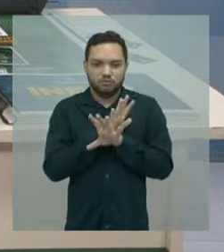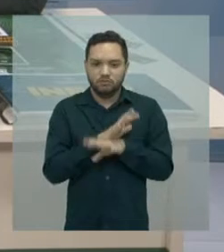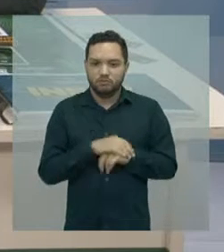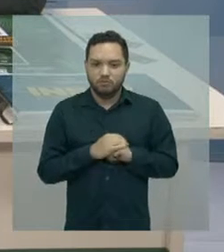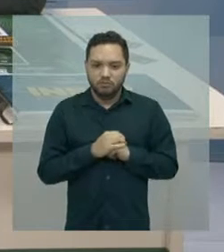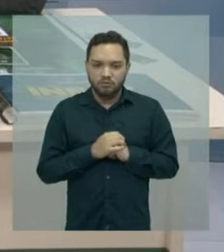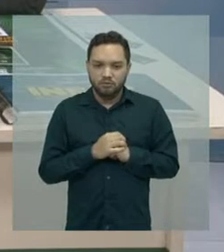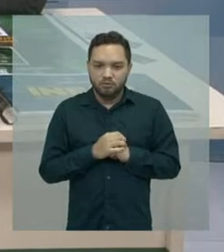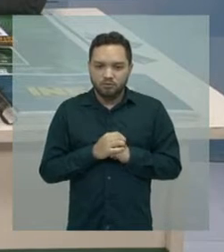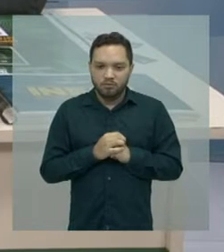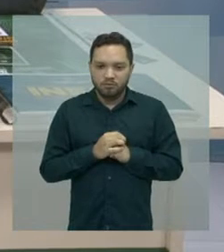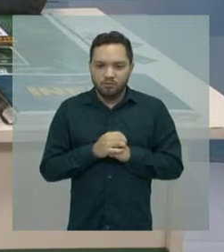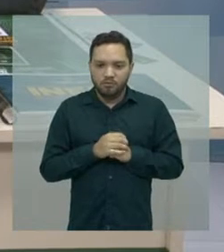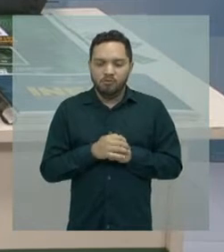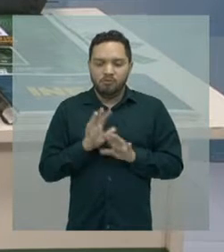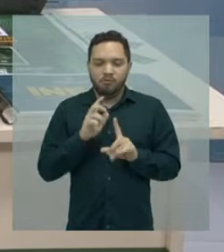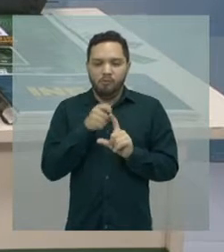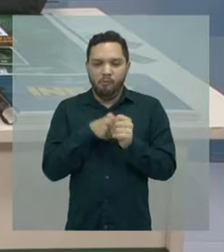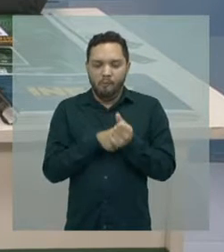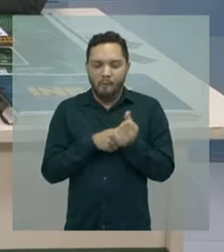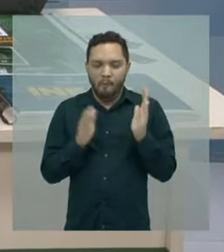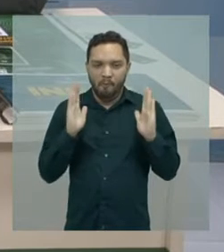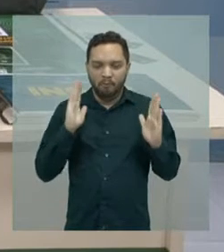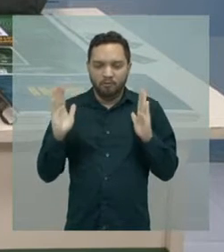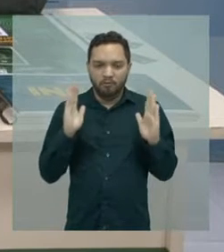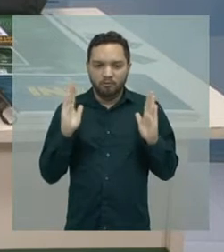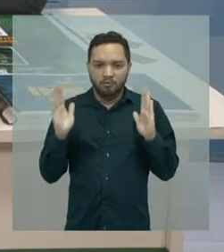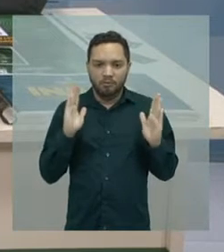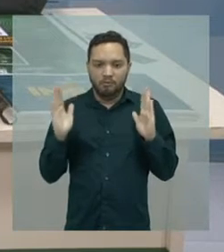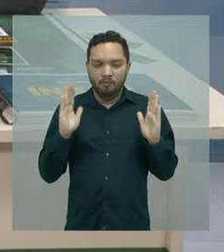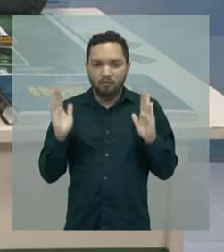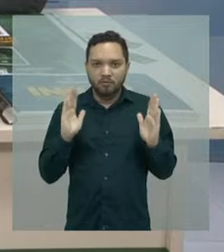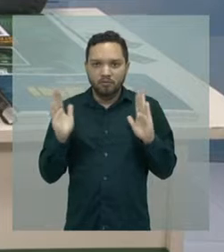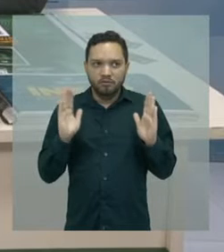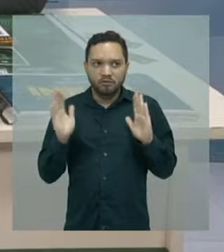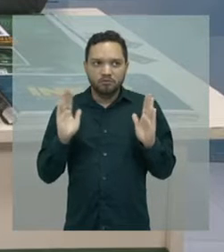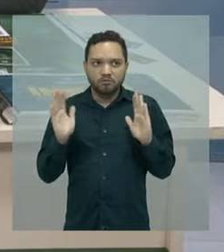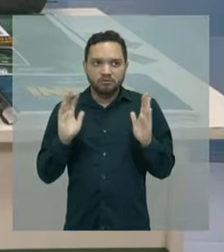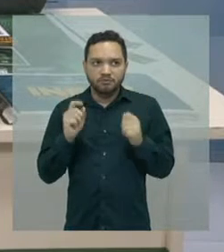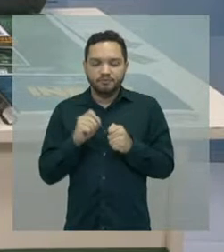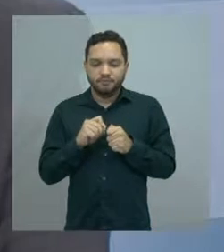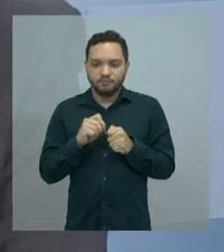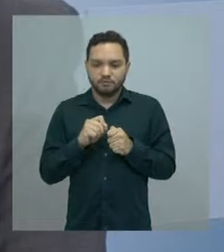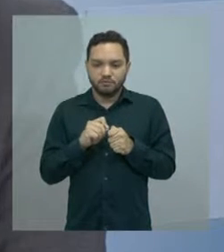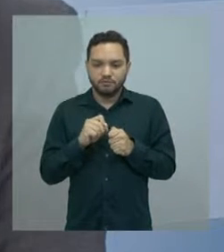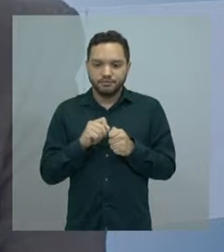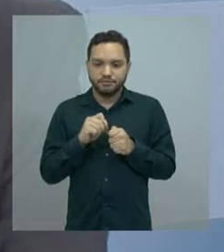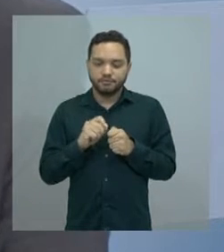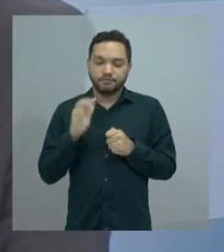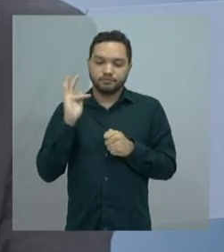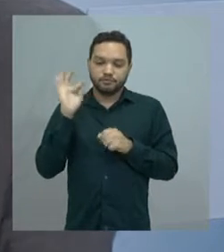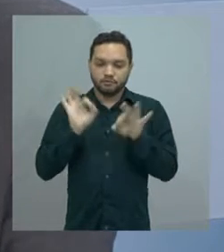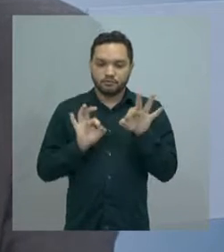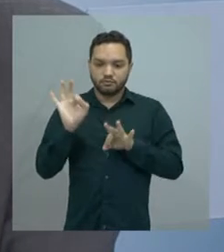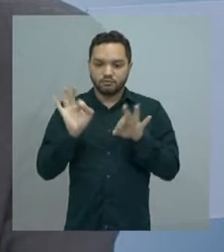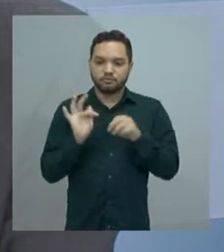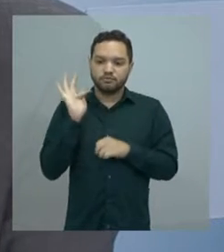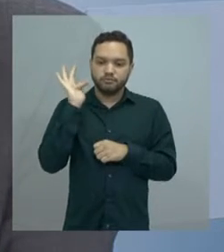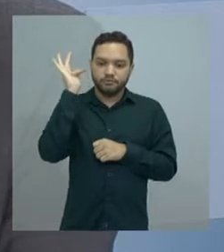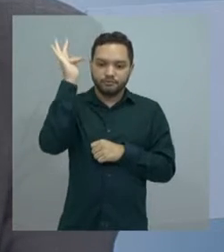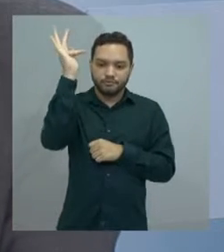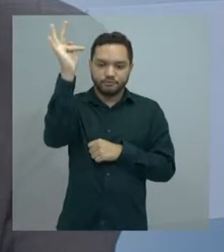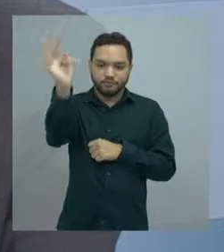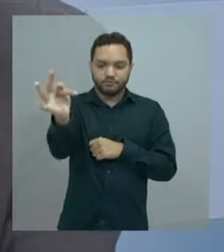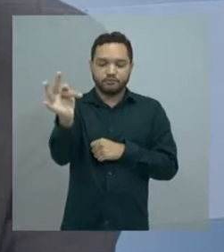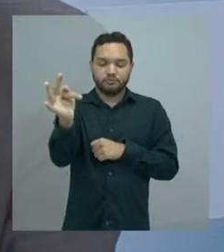sendo digitalizado. Em 6 meses nós estamos não só fazendo daqui para frente de